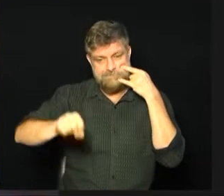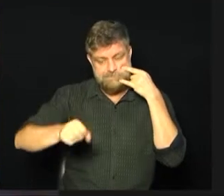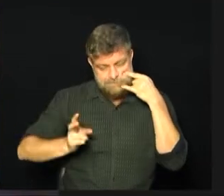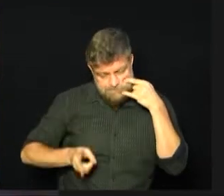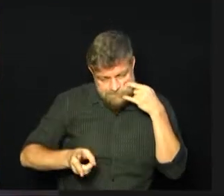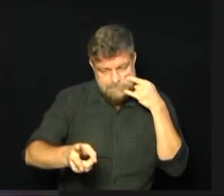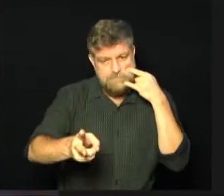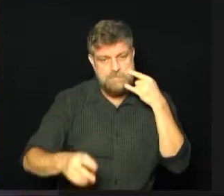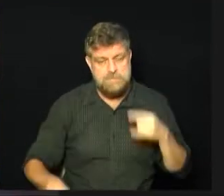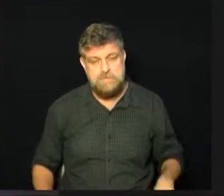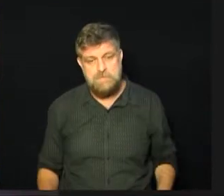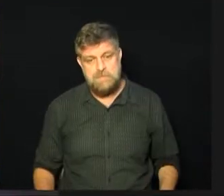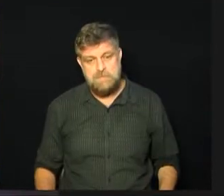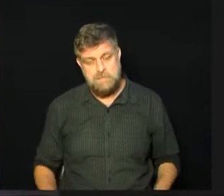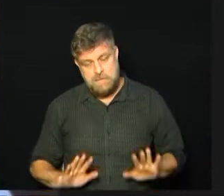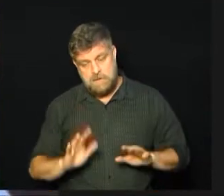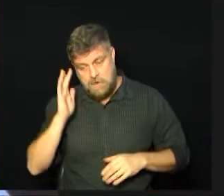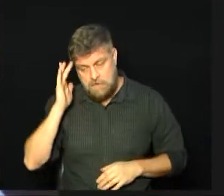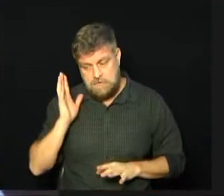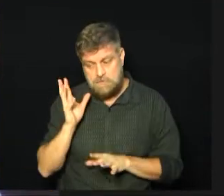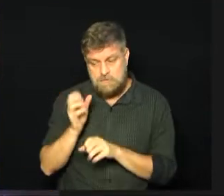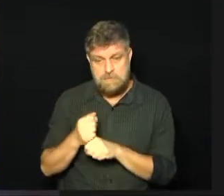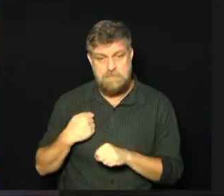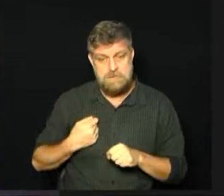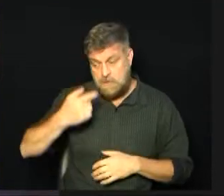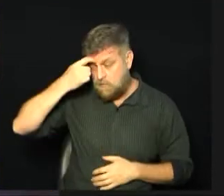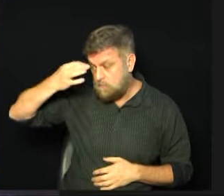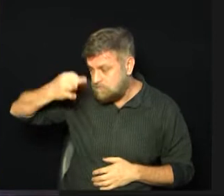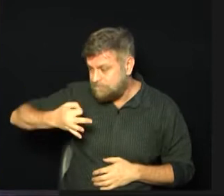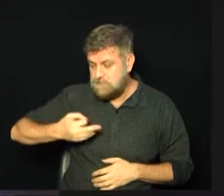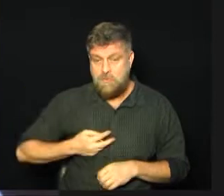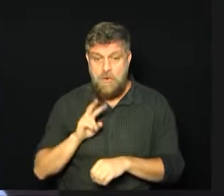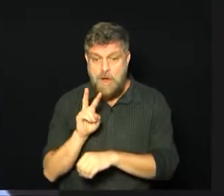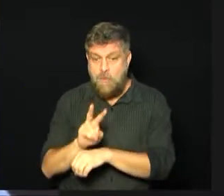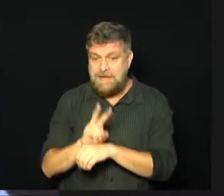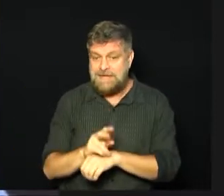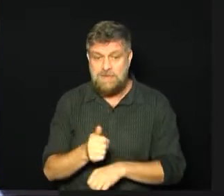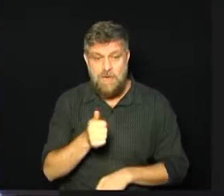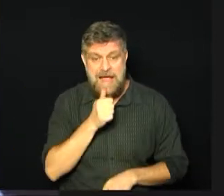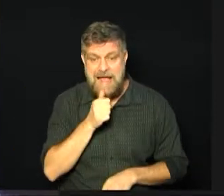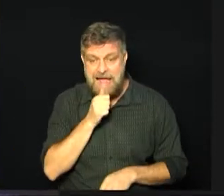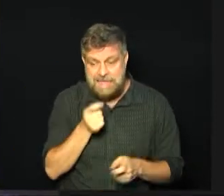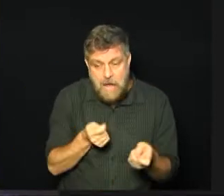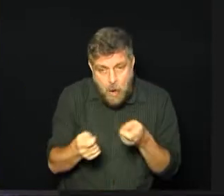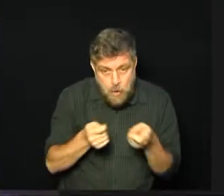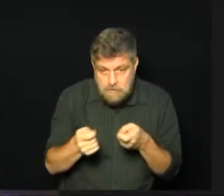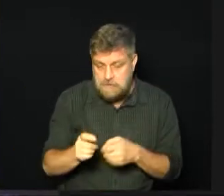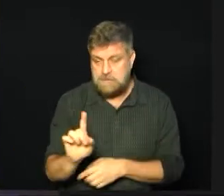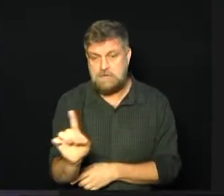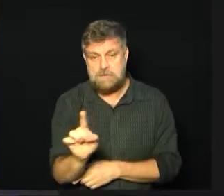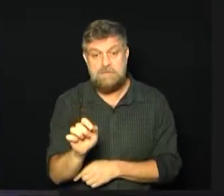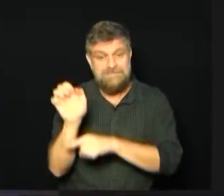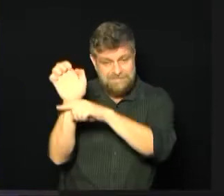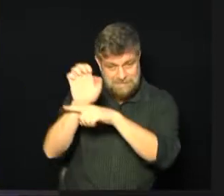as máscaras. Então, assim, eu acho que de maneira geral a gente tem que ter bom senso, cuidado, ainda não está controlada a doença. A gente está vendo que na